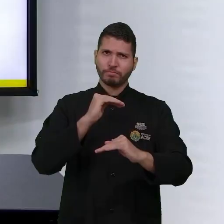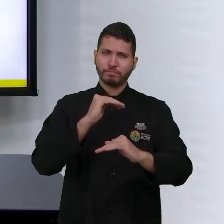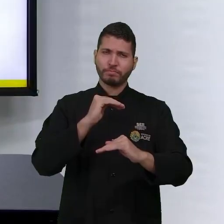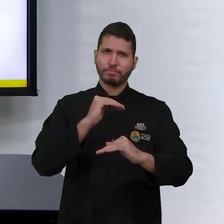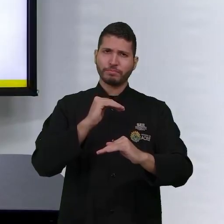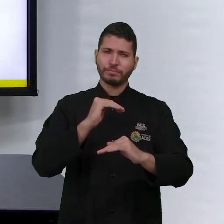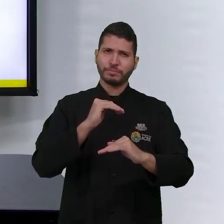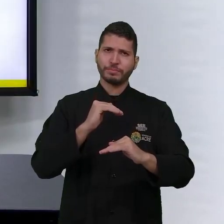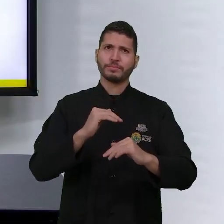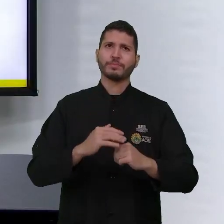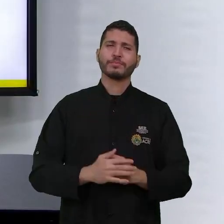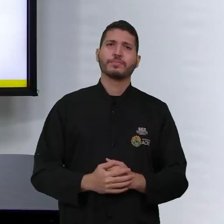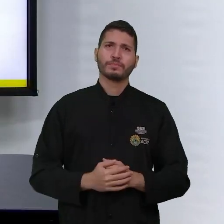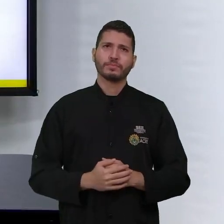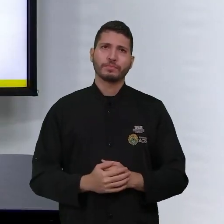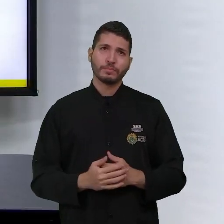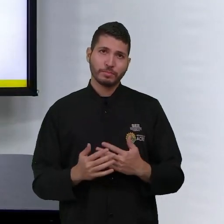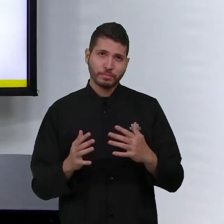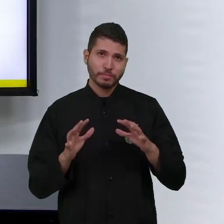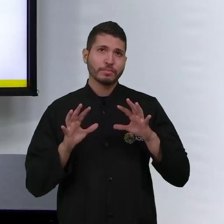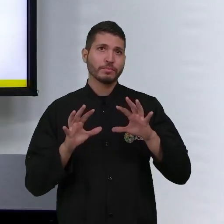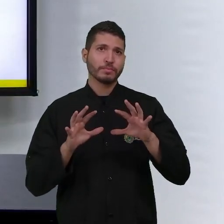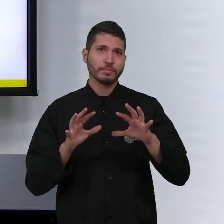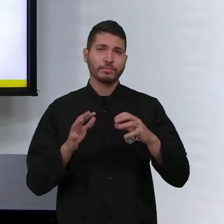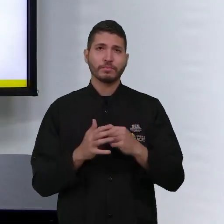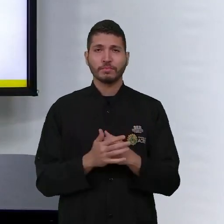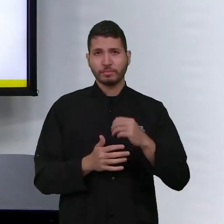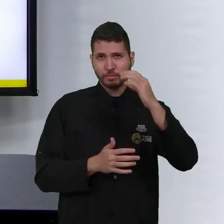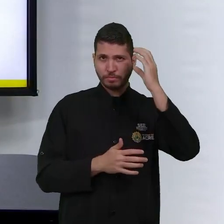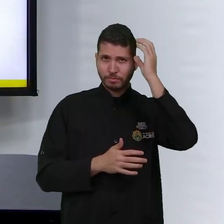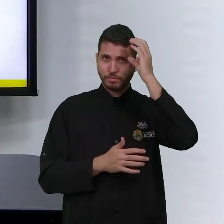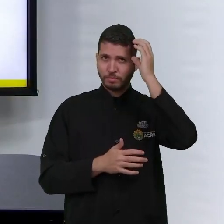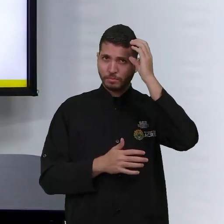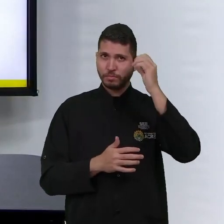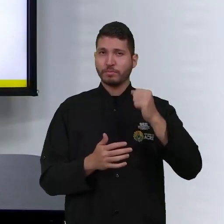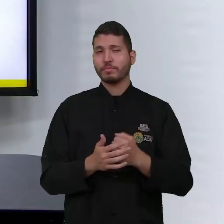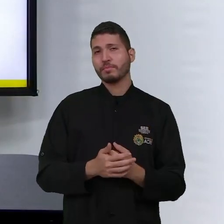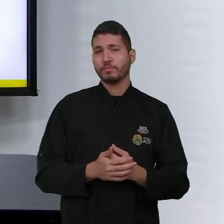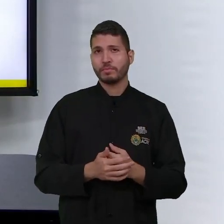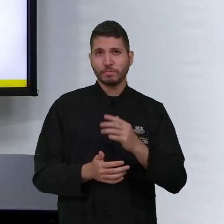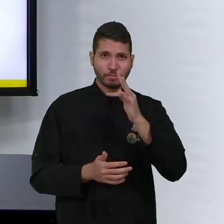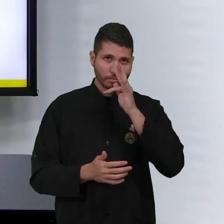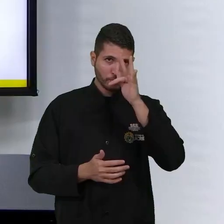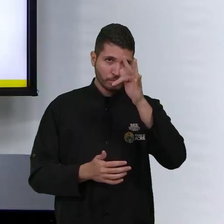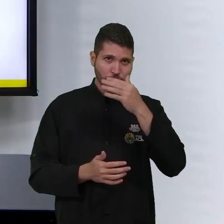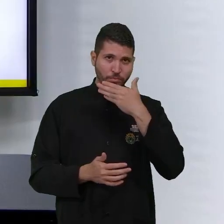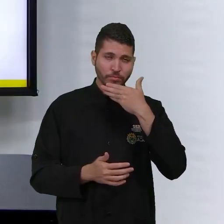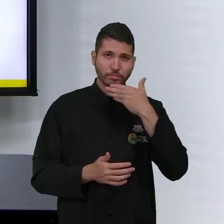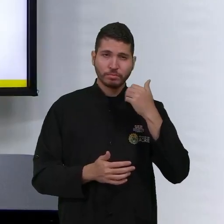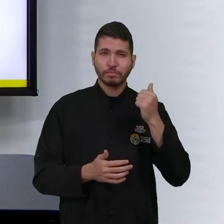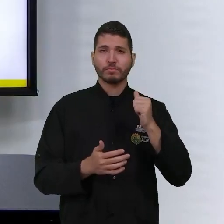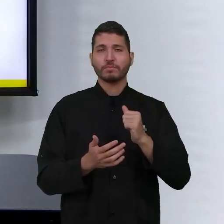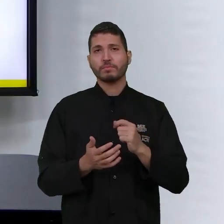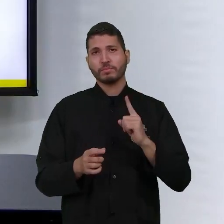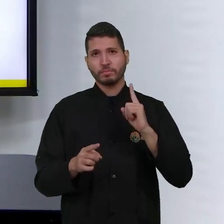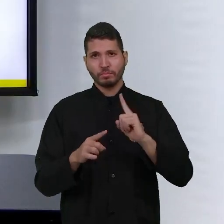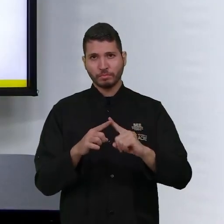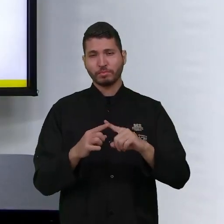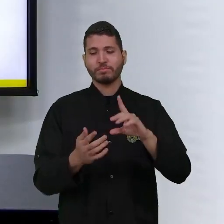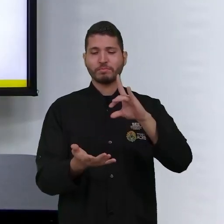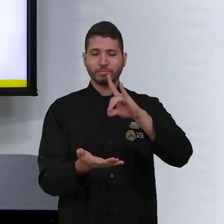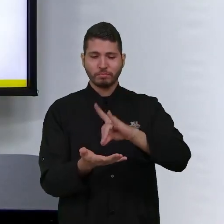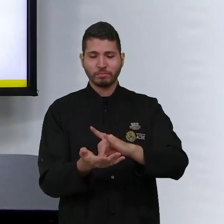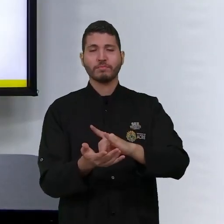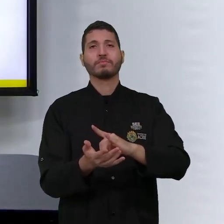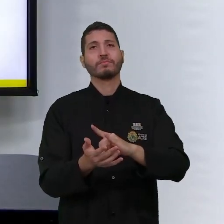maior conscientização e o fim dessa realidade escravocrata, dessa realidade que